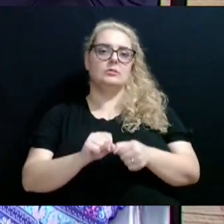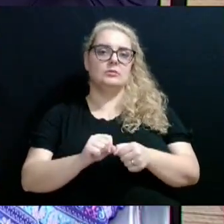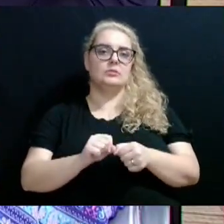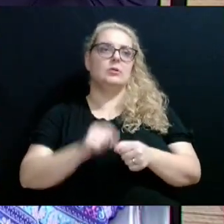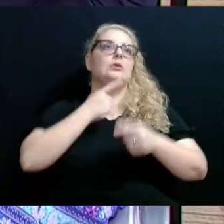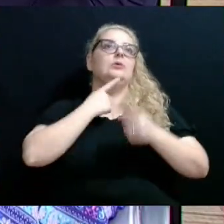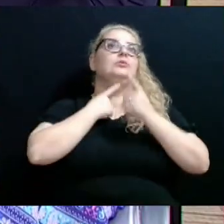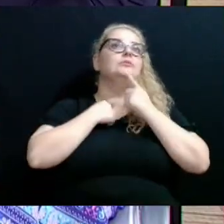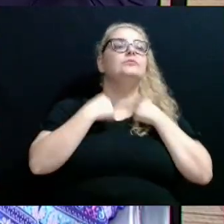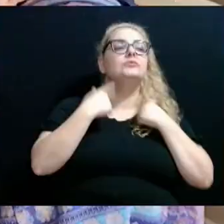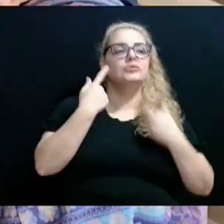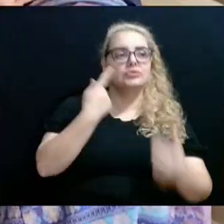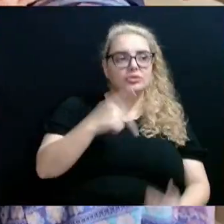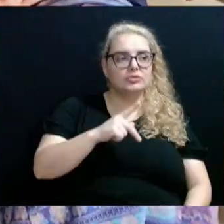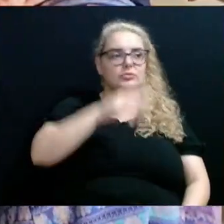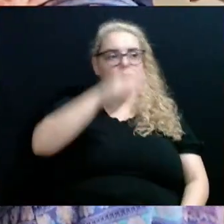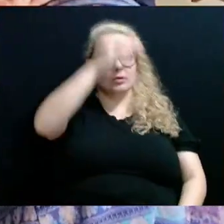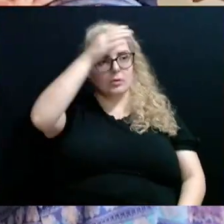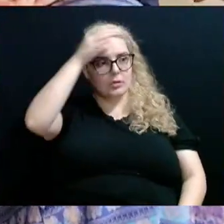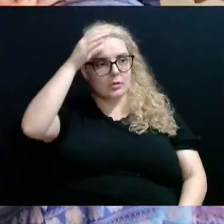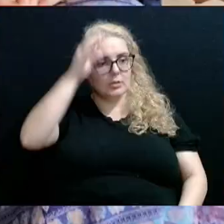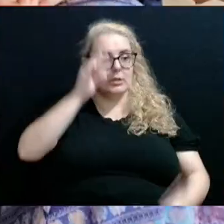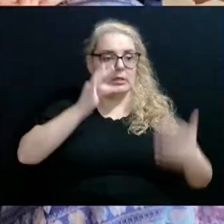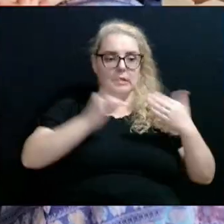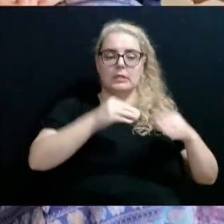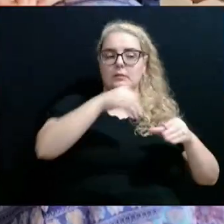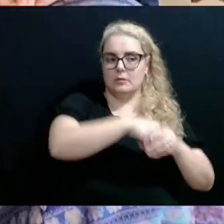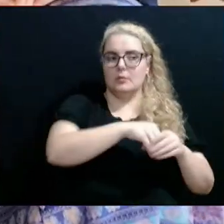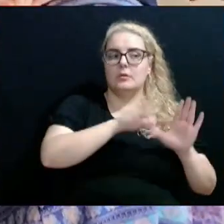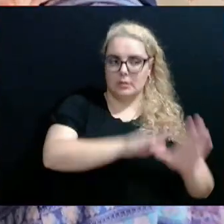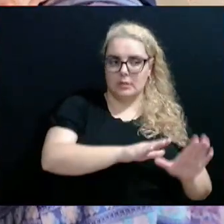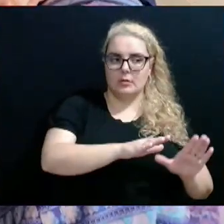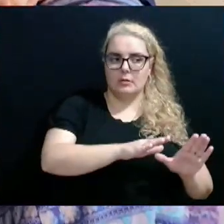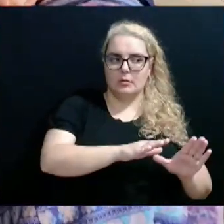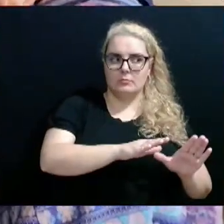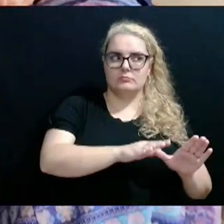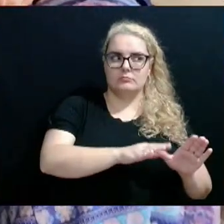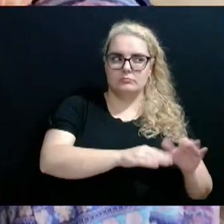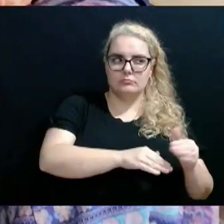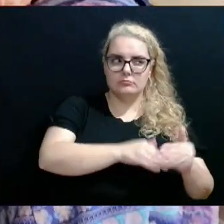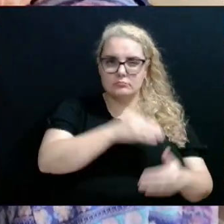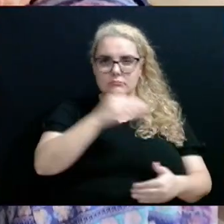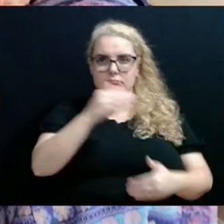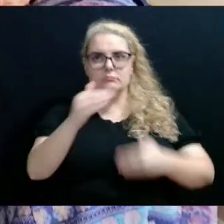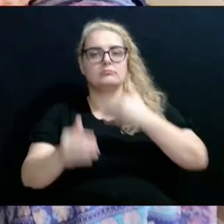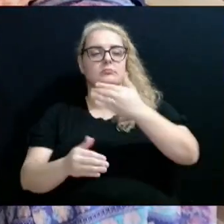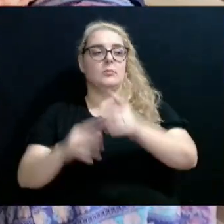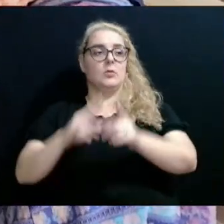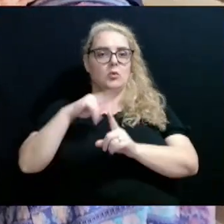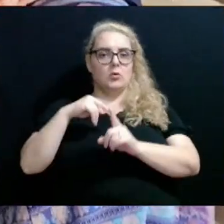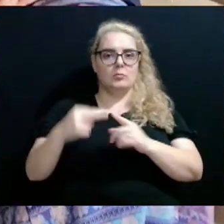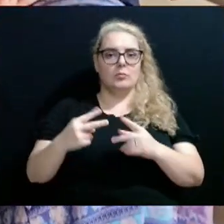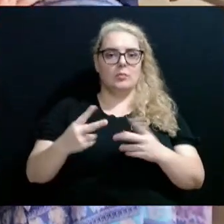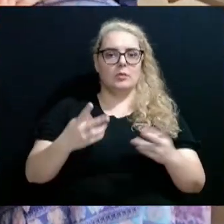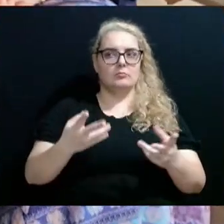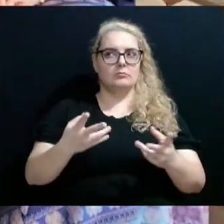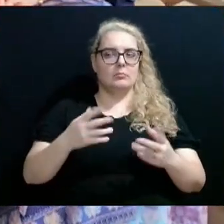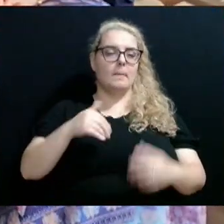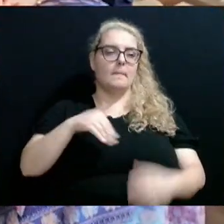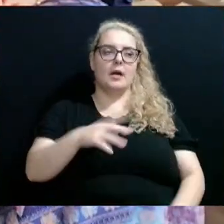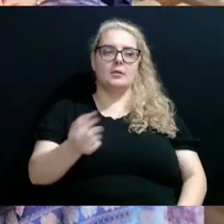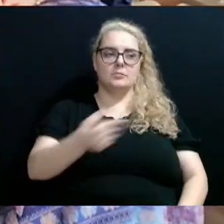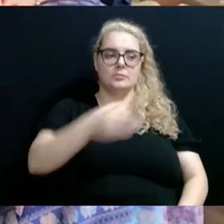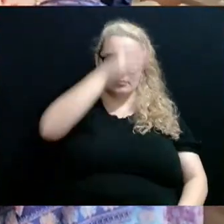seus clientes já na terapia, ele passou do ponto de vista de você olhar, não, além dos meus clientes, eu